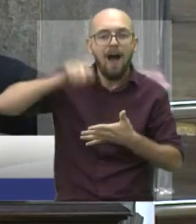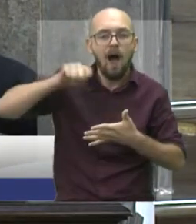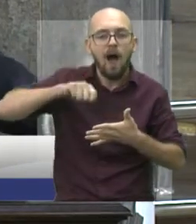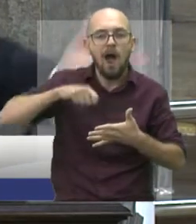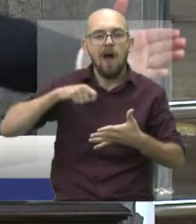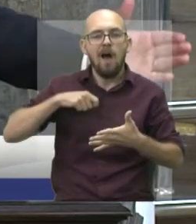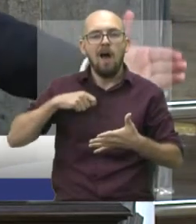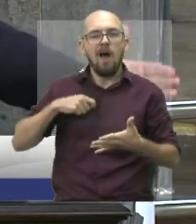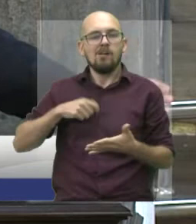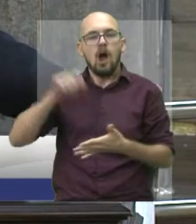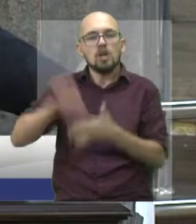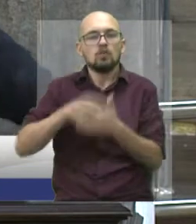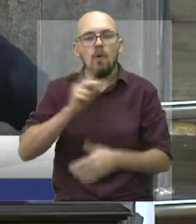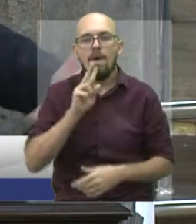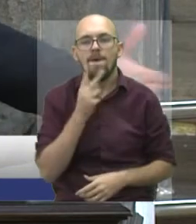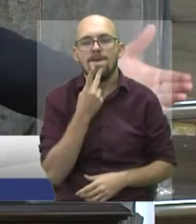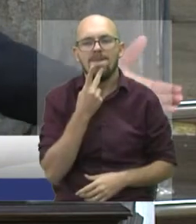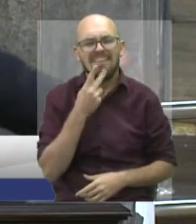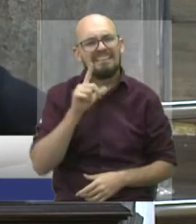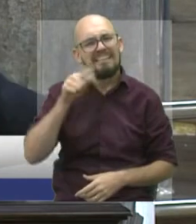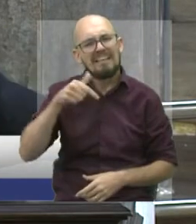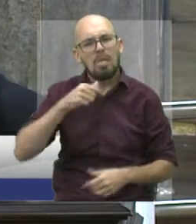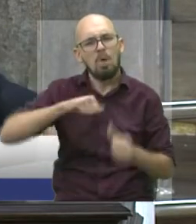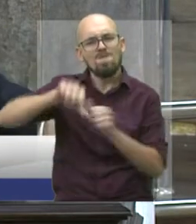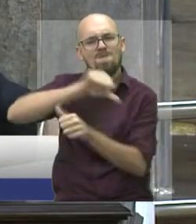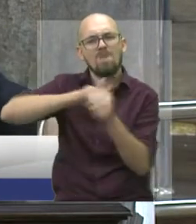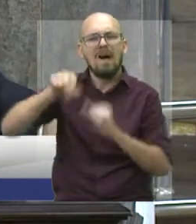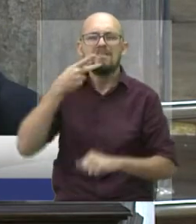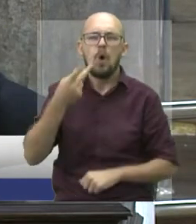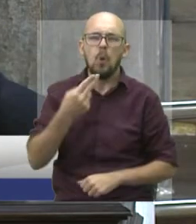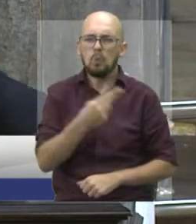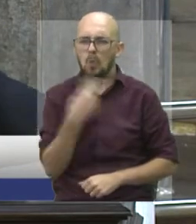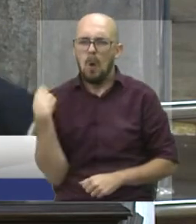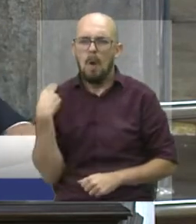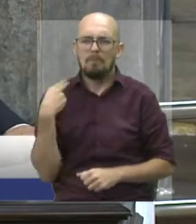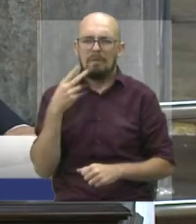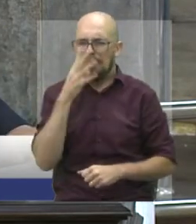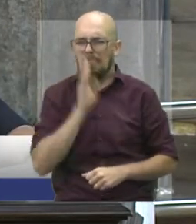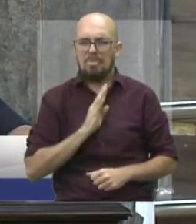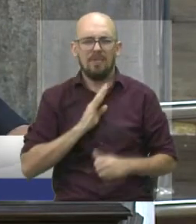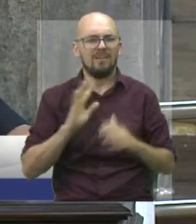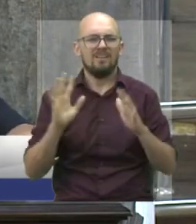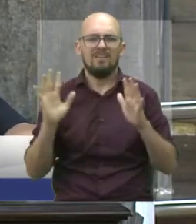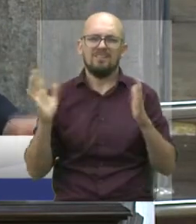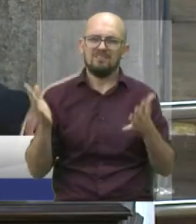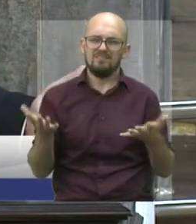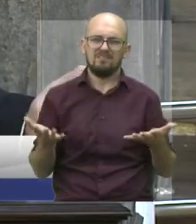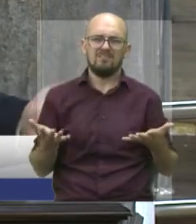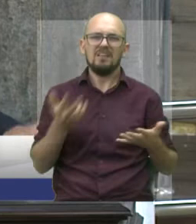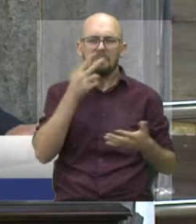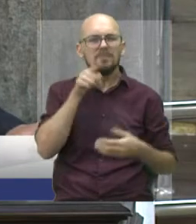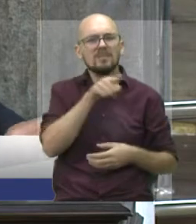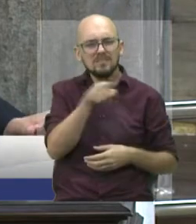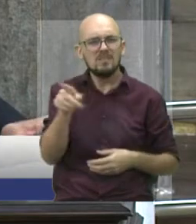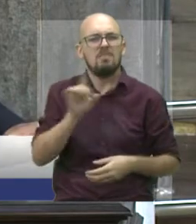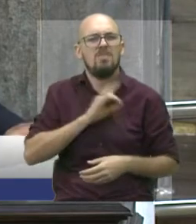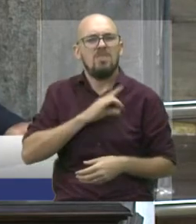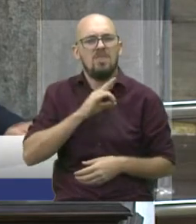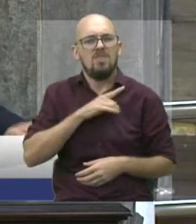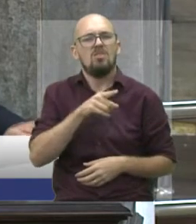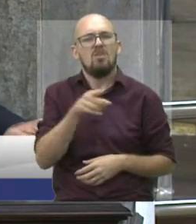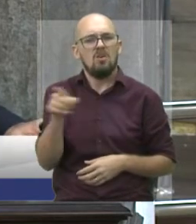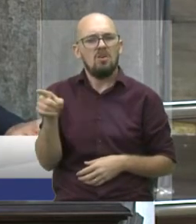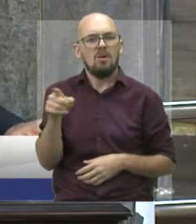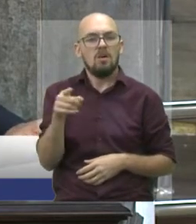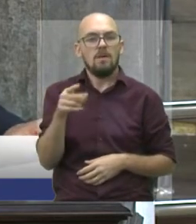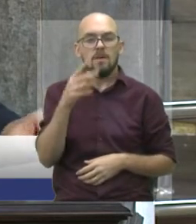senhor vem falar de sobrenome, de disputar eleição. Quem está com medo acho que são vocês, porque um